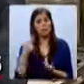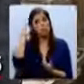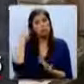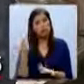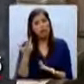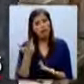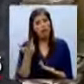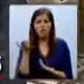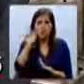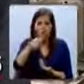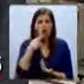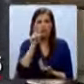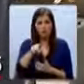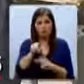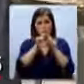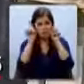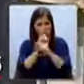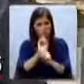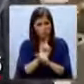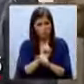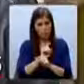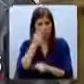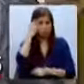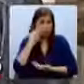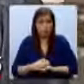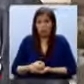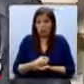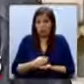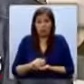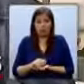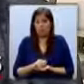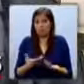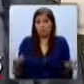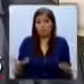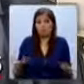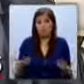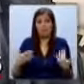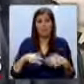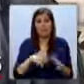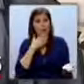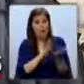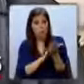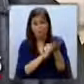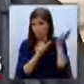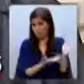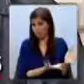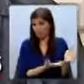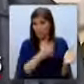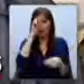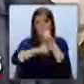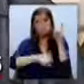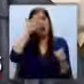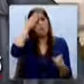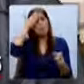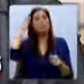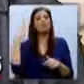que vocês voltassem aqui à empresa? Nada fazia prever, mas está aí a prova. Pessoas com